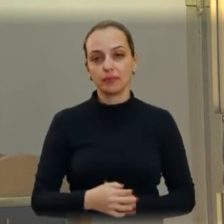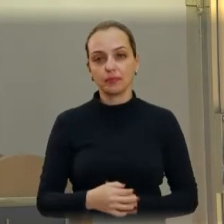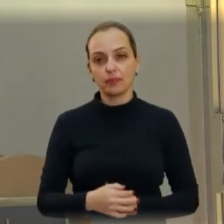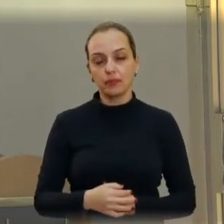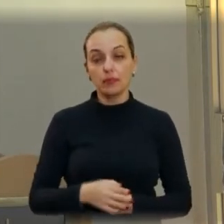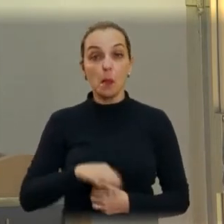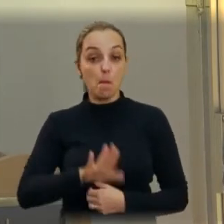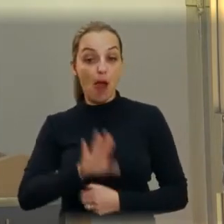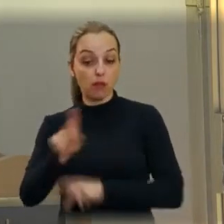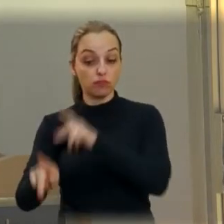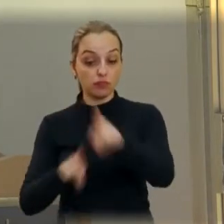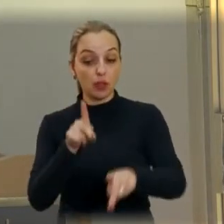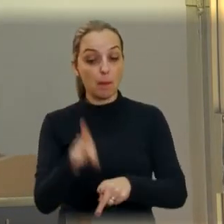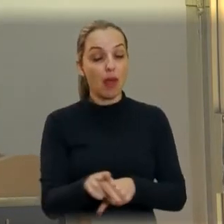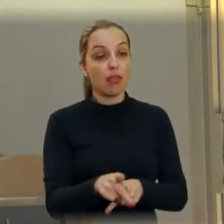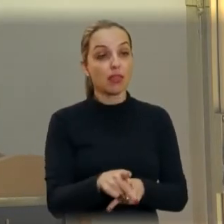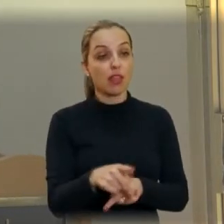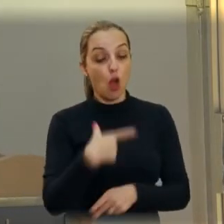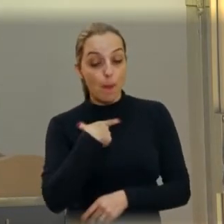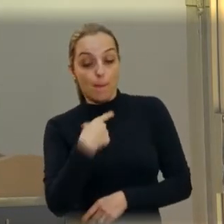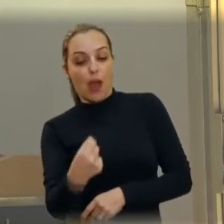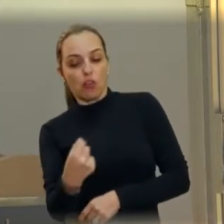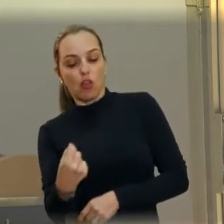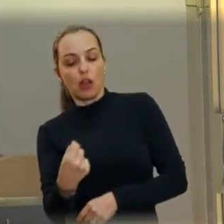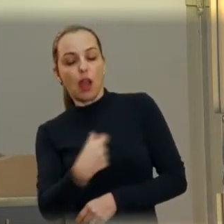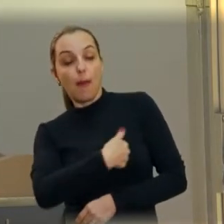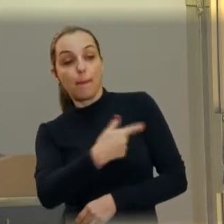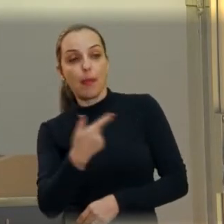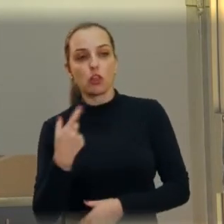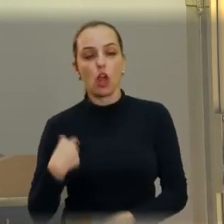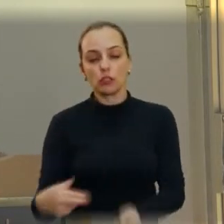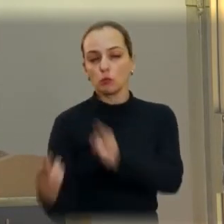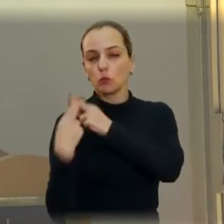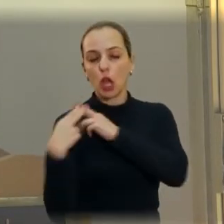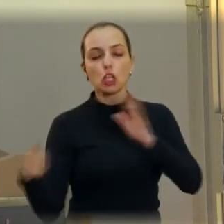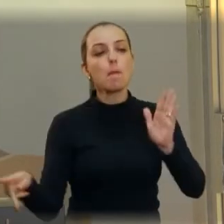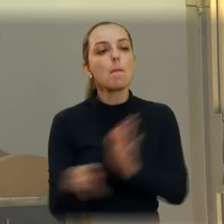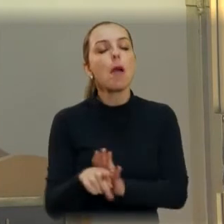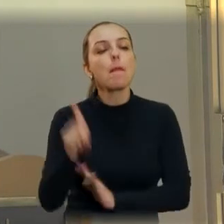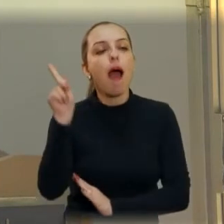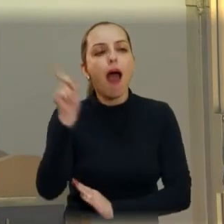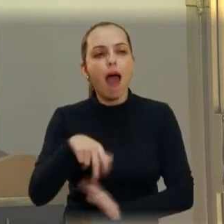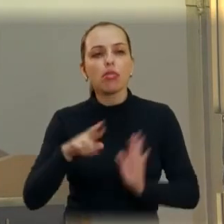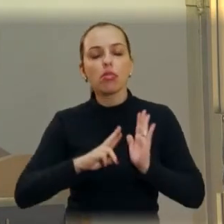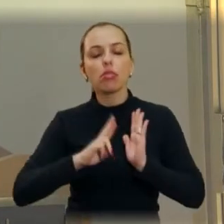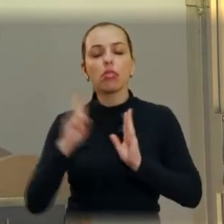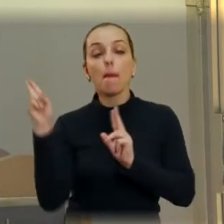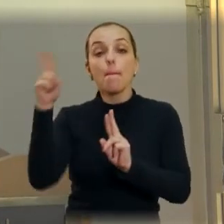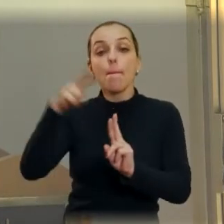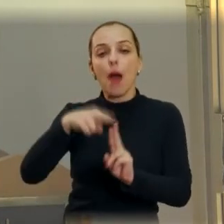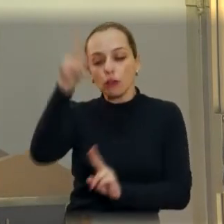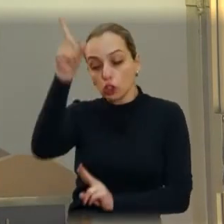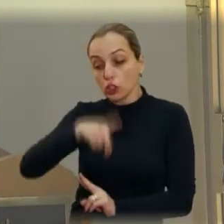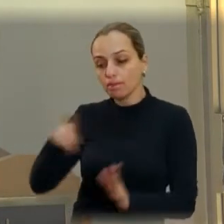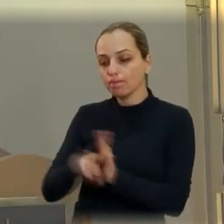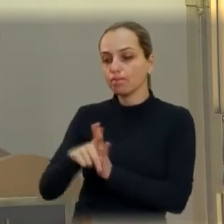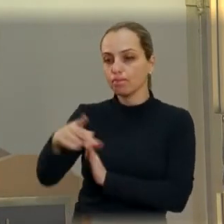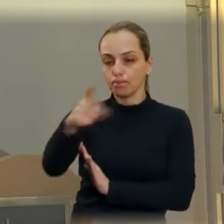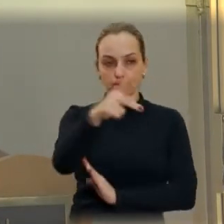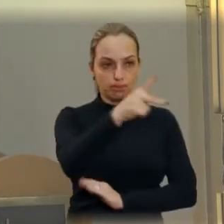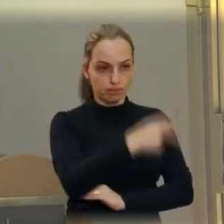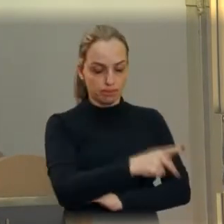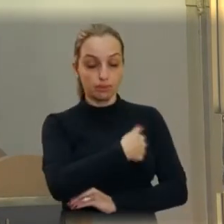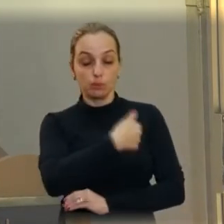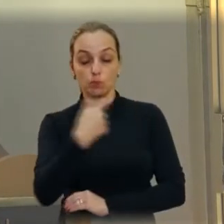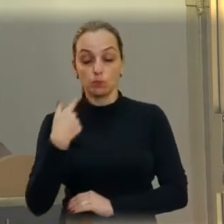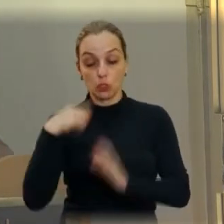Só que a população vota em nós para que nós possamos ser responsáveis e para que nós possamos representar os direitos delas. Nós